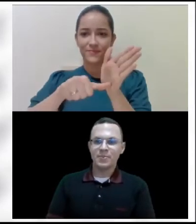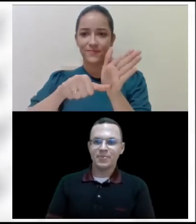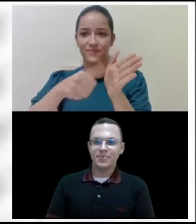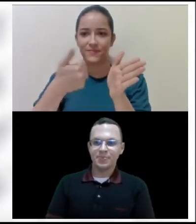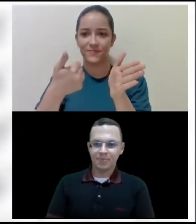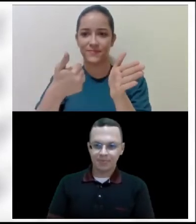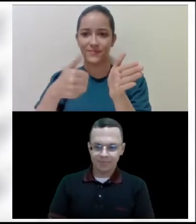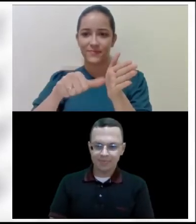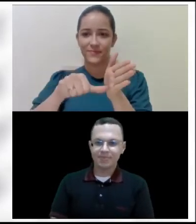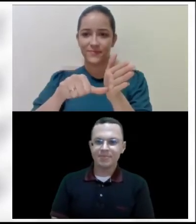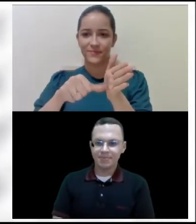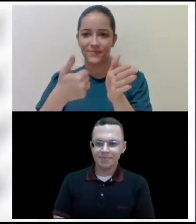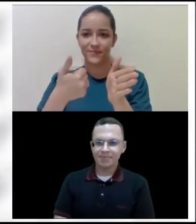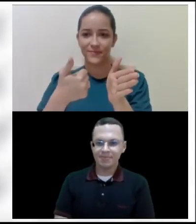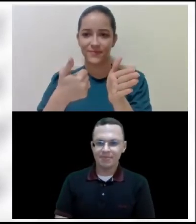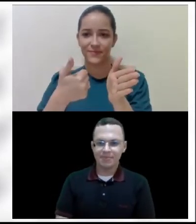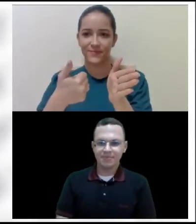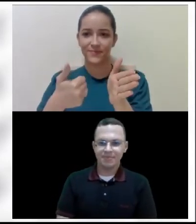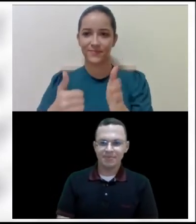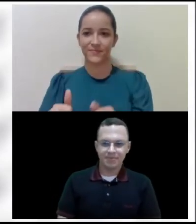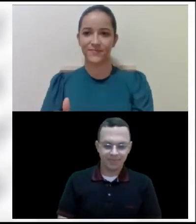Primeiro.